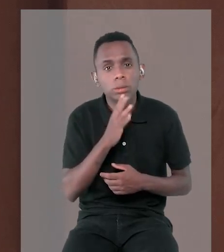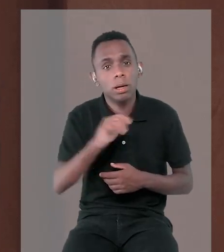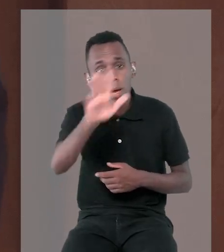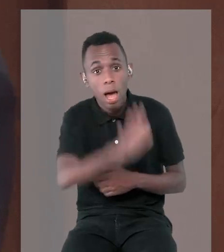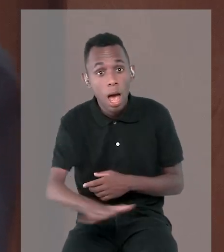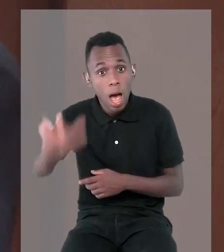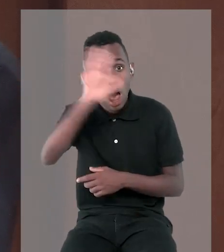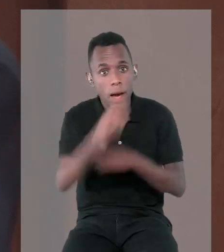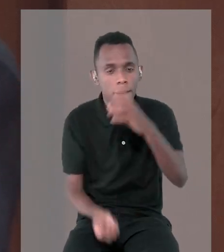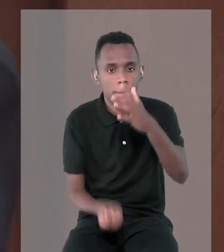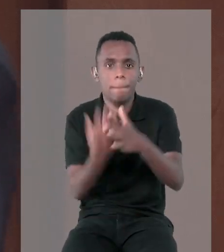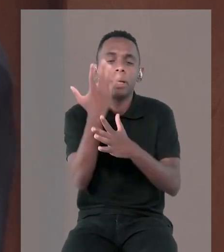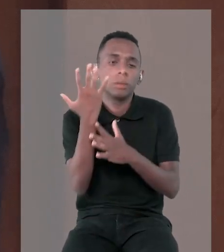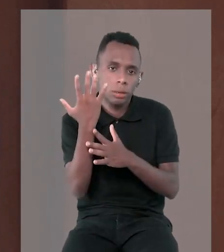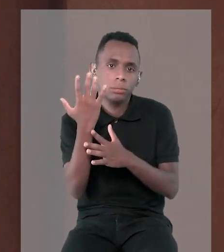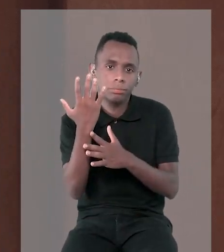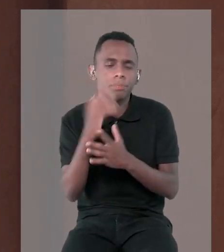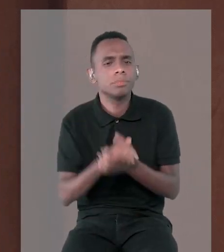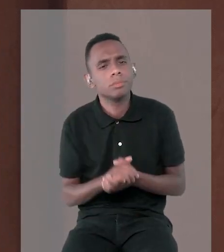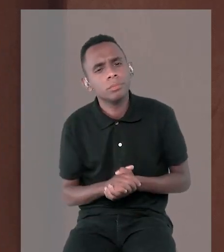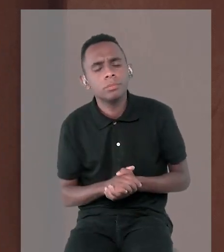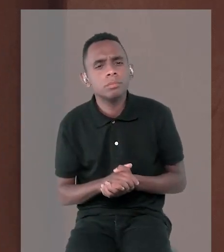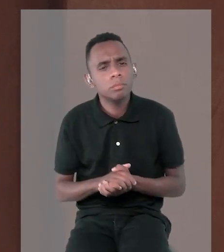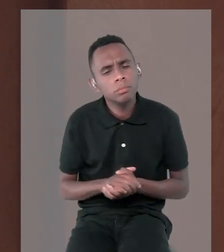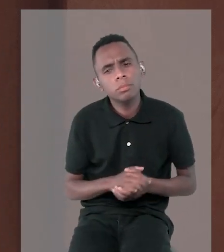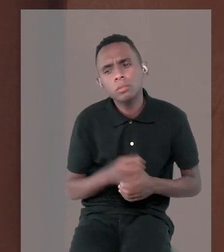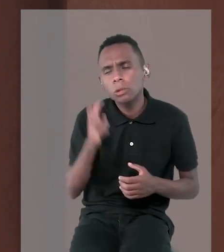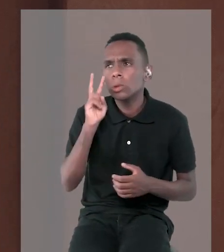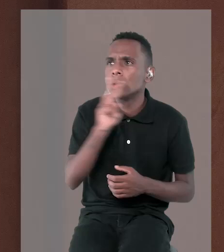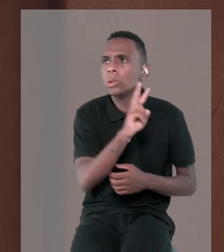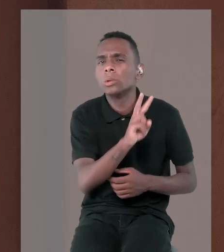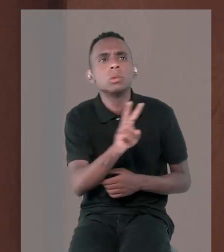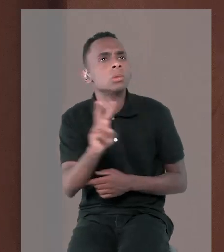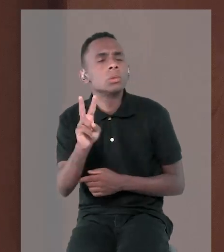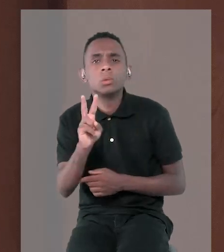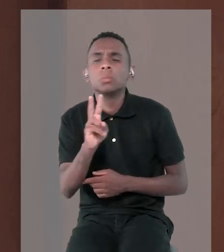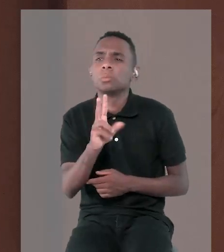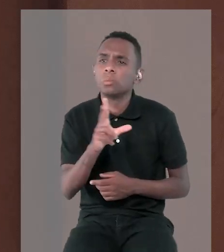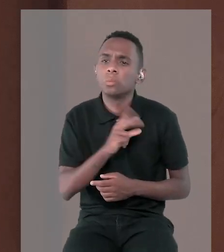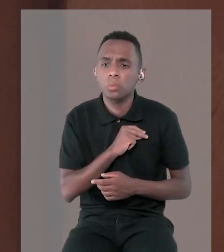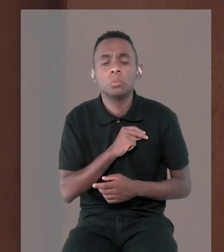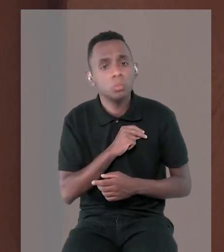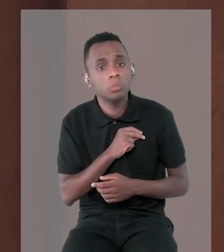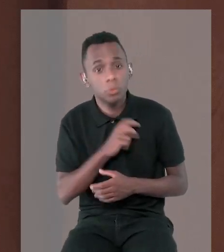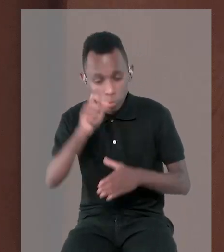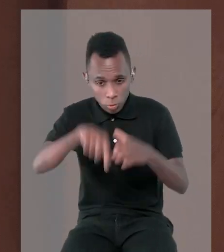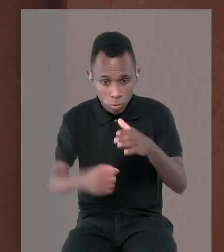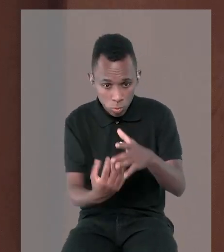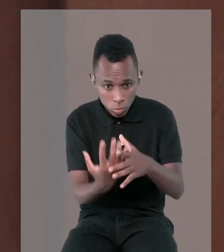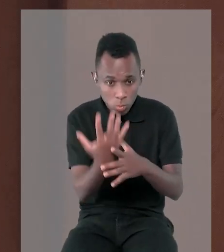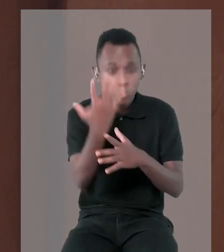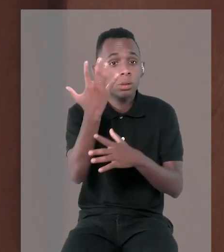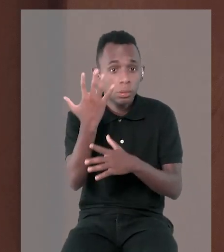área plantada. Então, lá eu fiquei assim, surpreso de saber que a questão do plantio